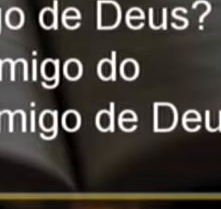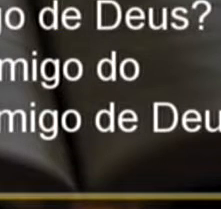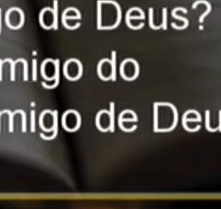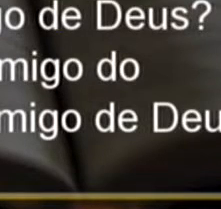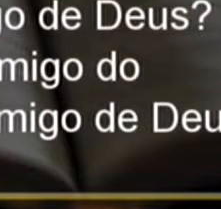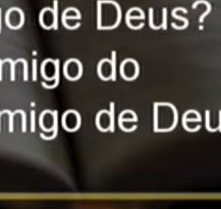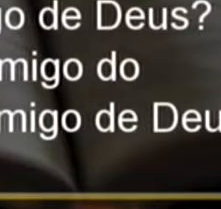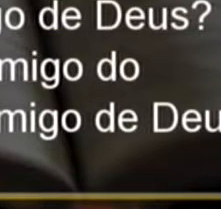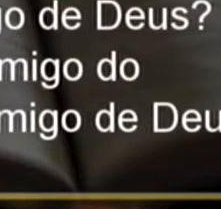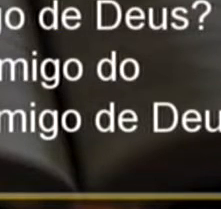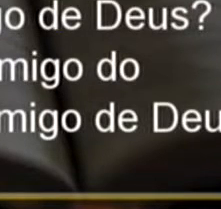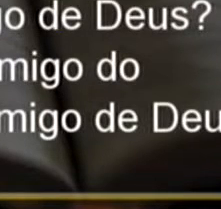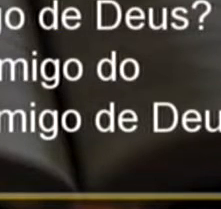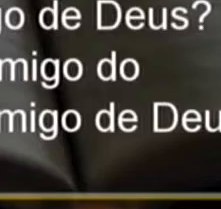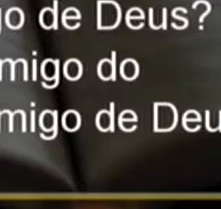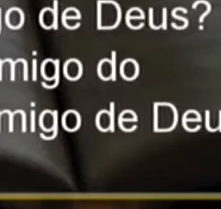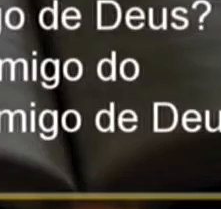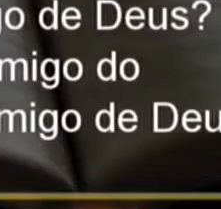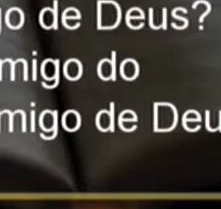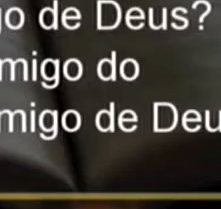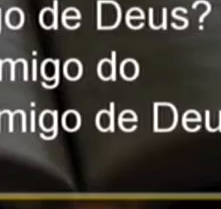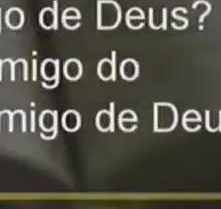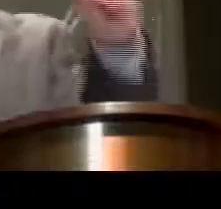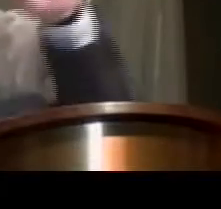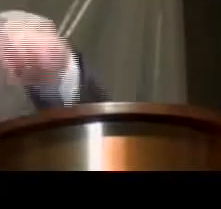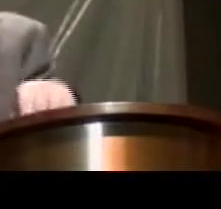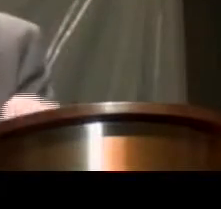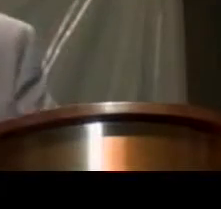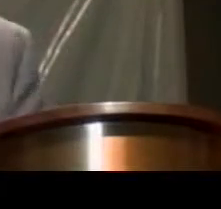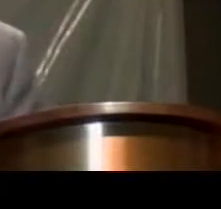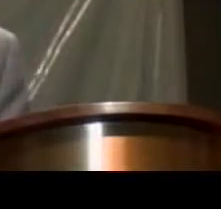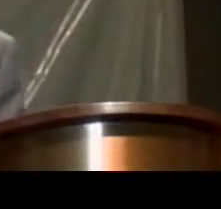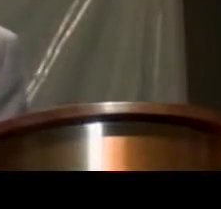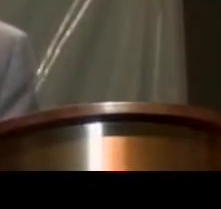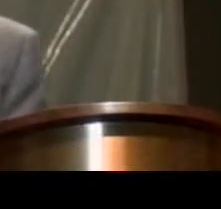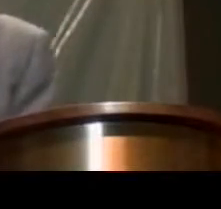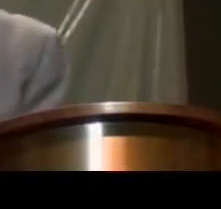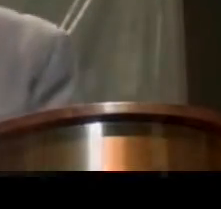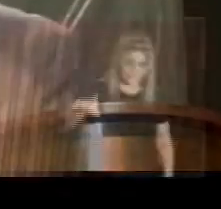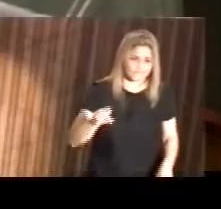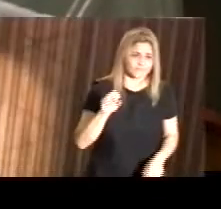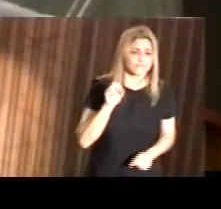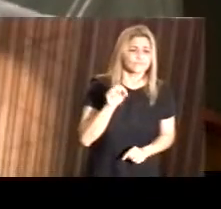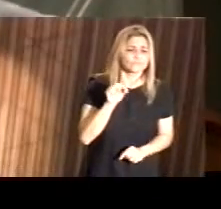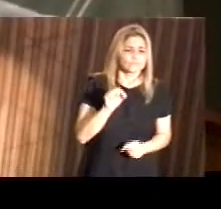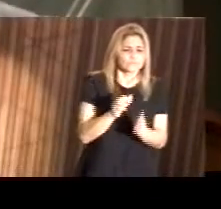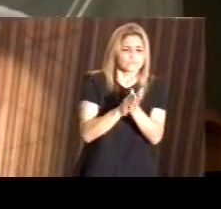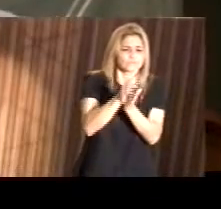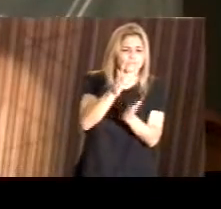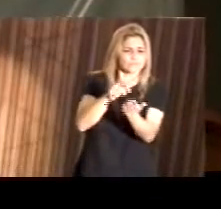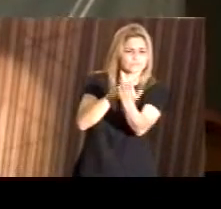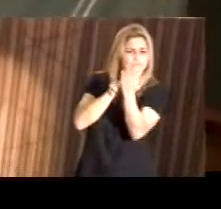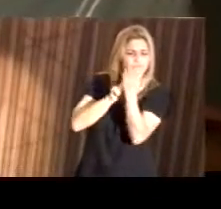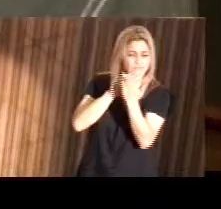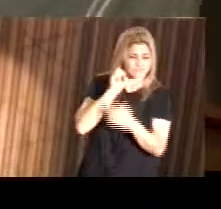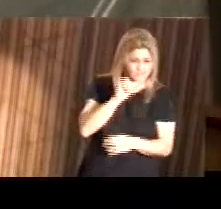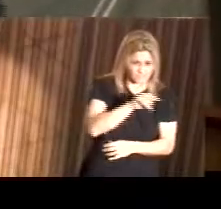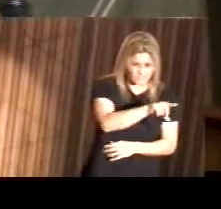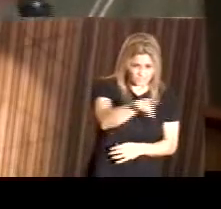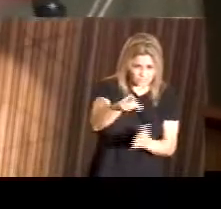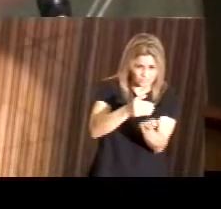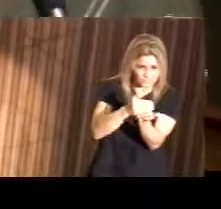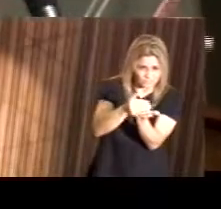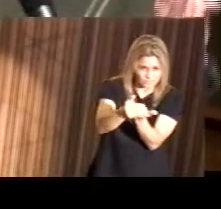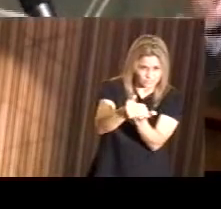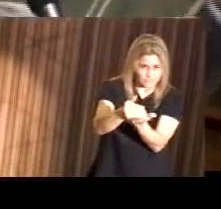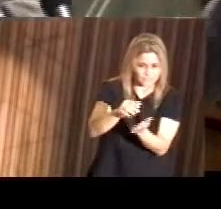torna inimigo de Deus. O que a Bíblia está querendo ensinar para a gente? É que quando eu